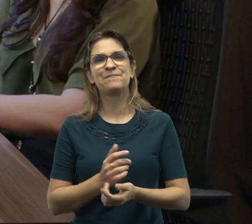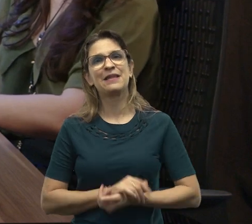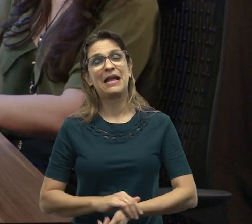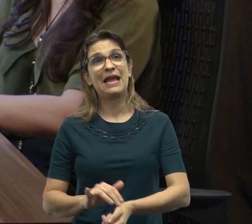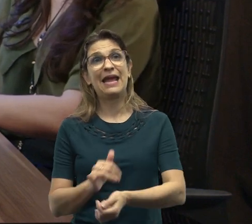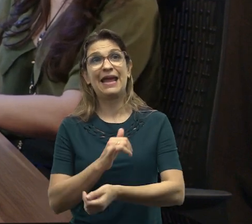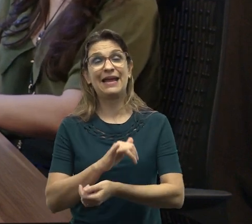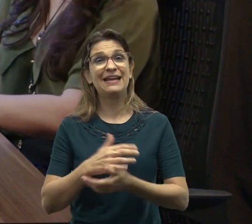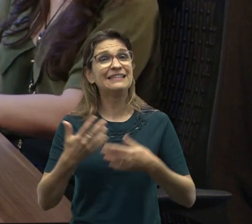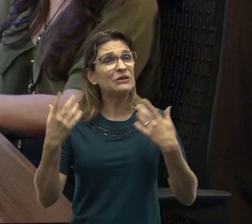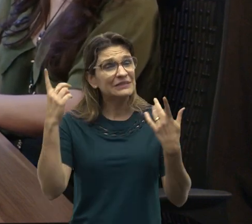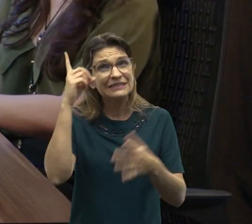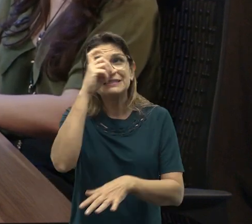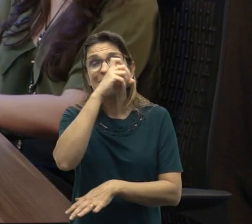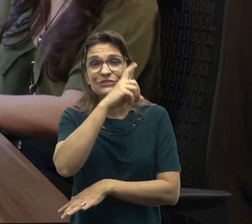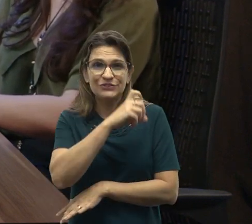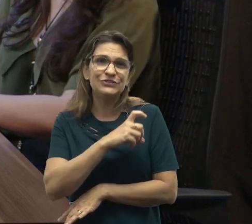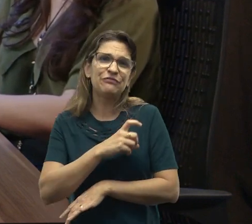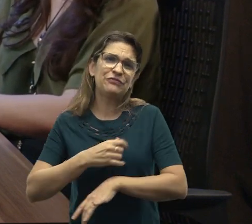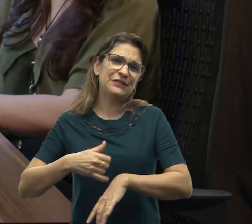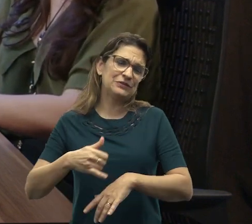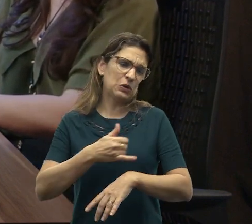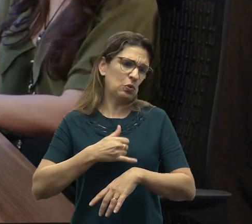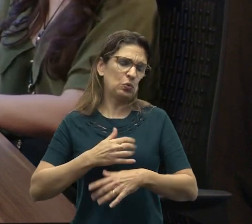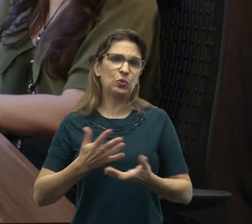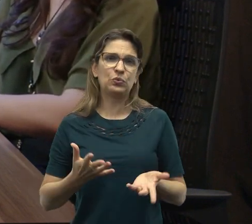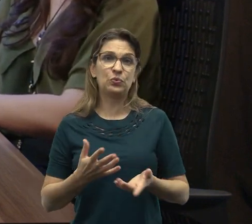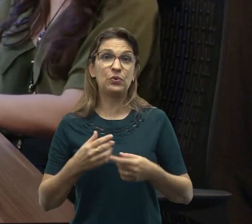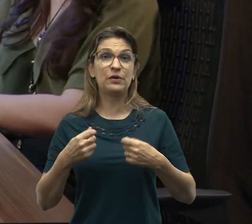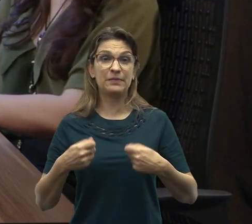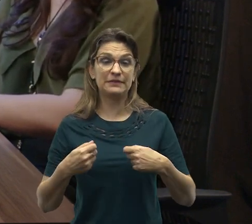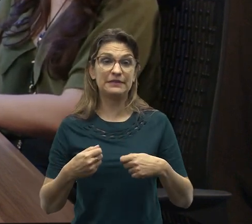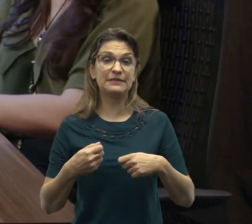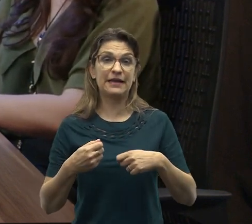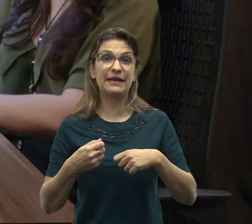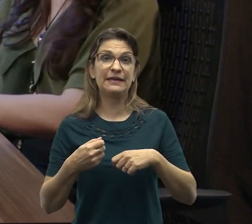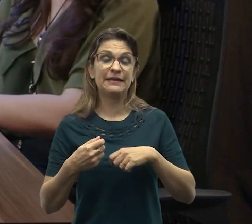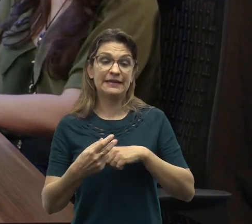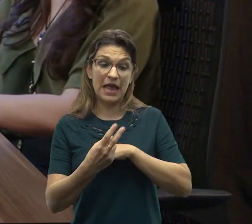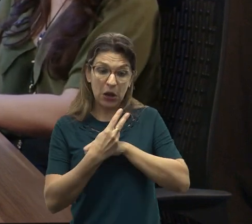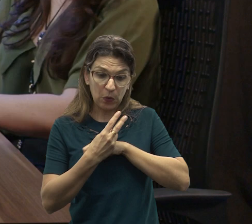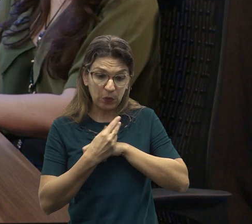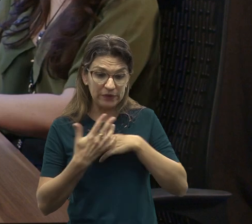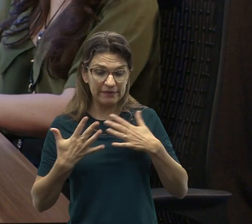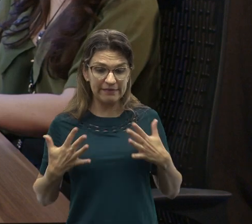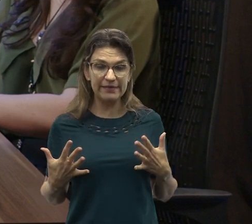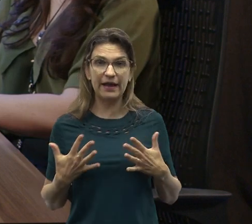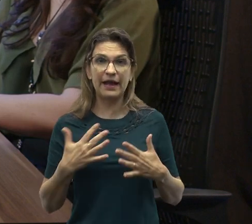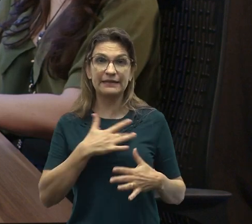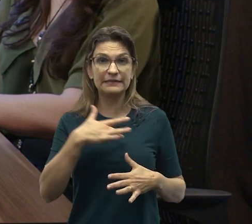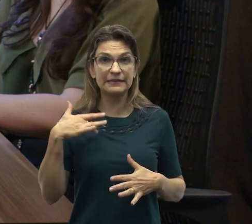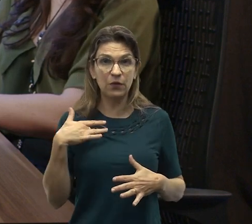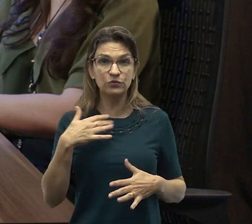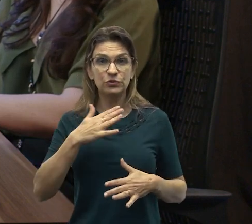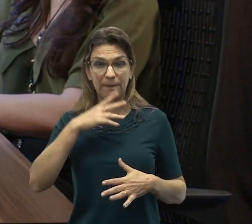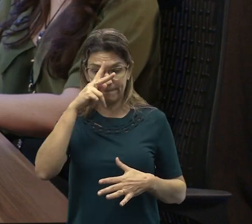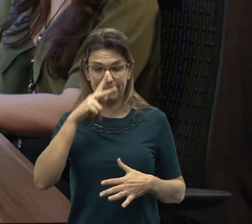da minha vida, né? Foi um dos motivos que me fez também deixar esse cargo para cuidar um pouco da minha saúde,